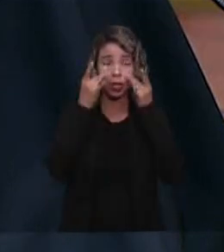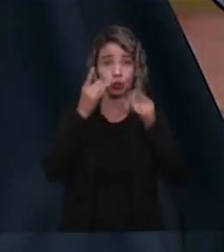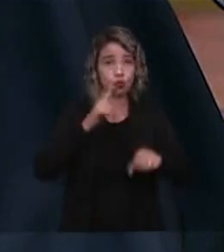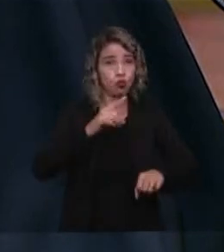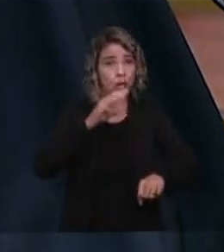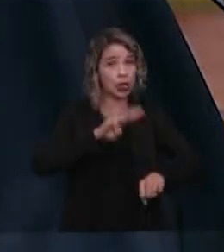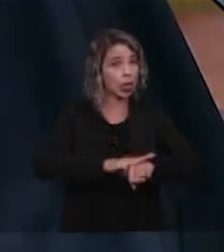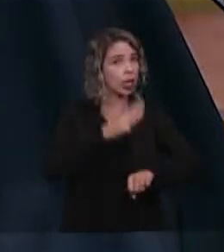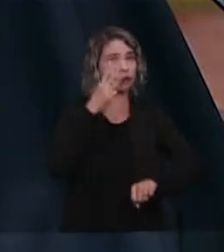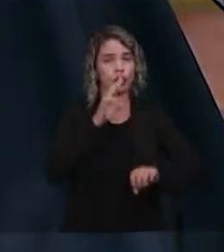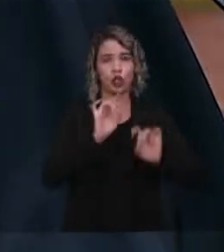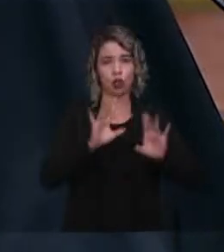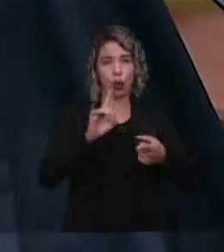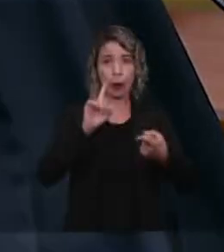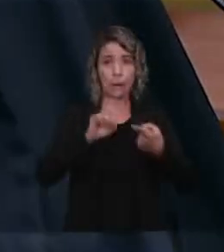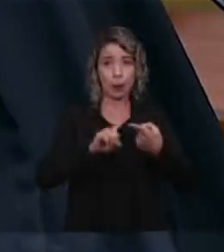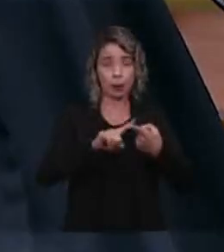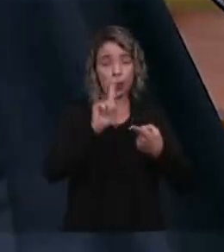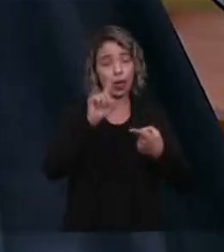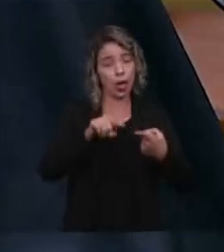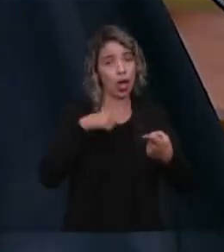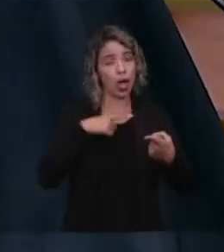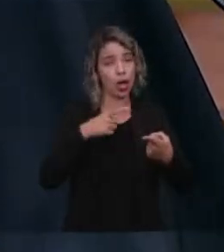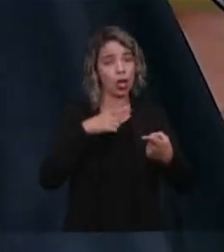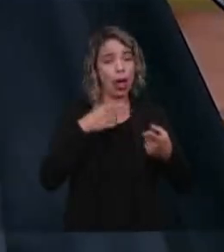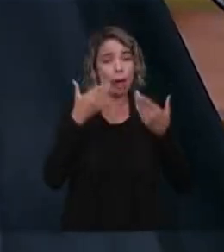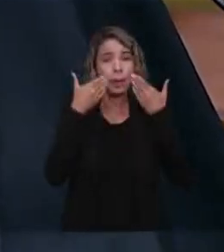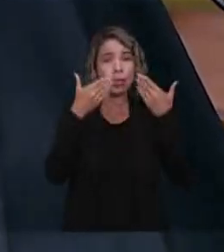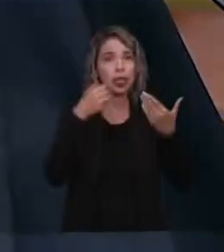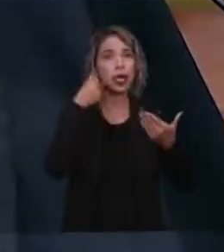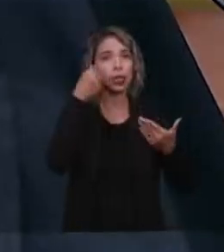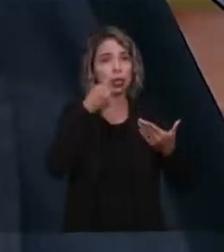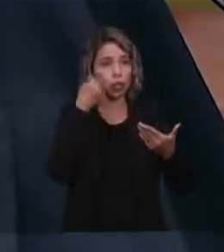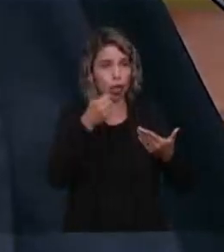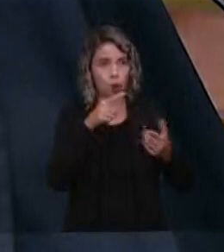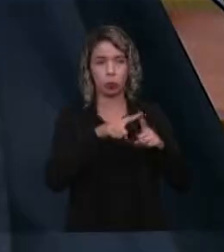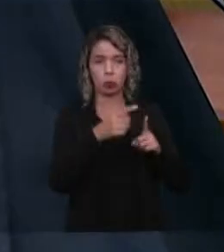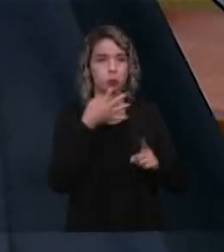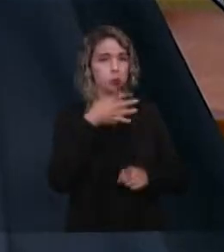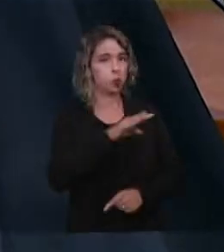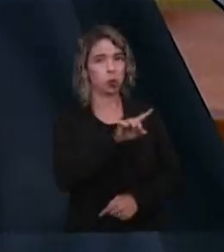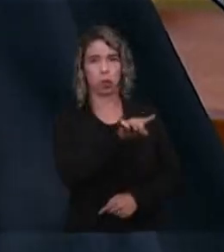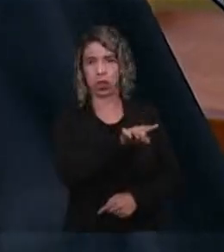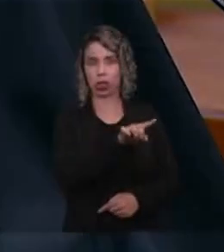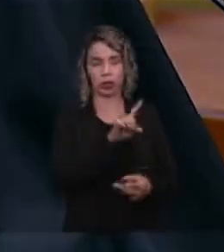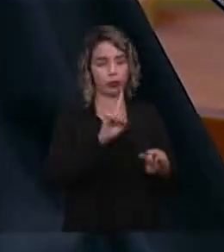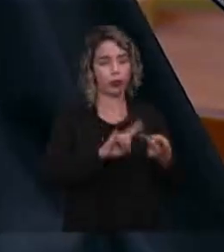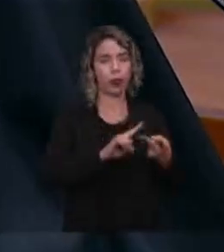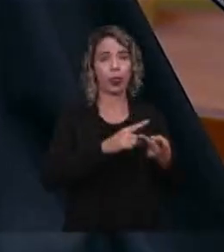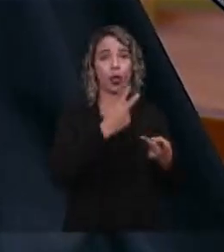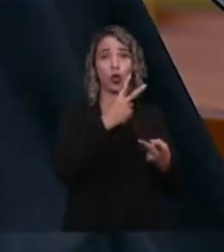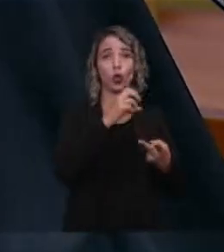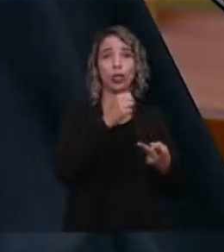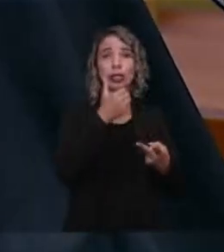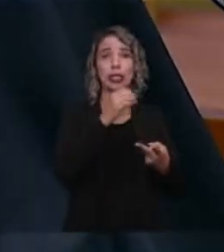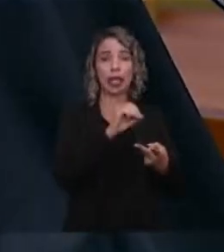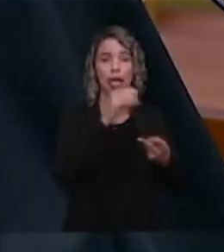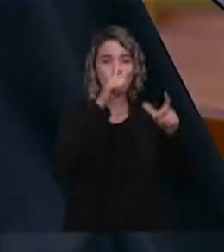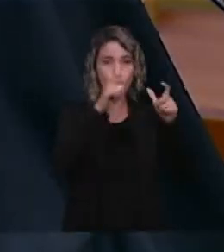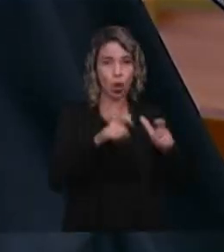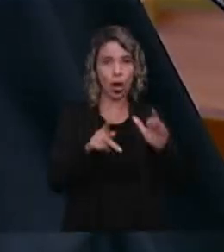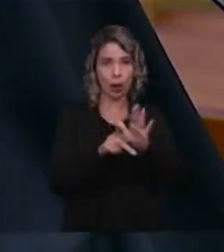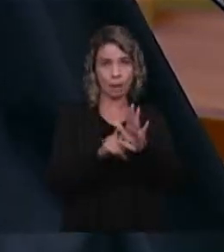por 3 vezes. A primeira, para ser apresentada ao senador, que não conhecia. A segunda, em 2010, na sede da